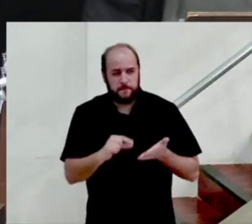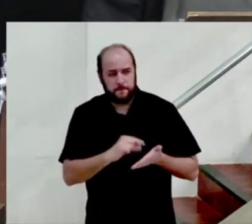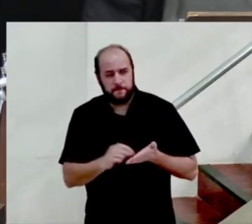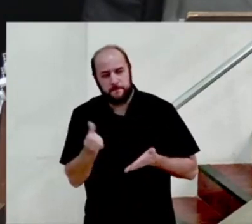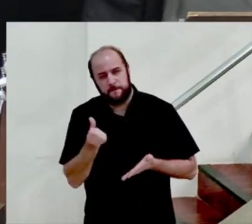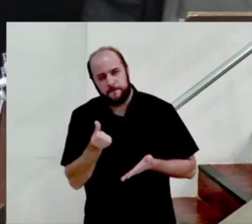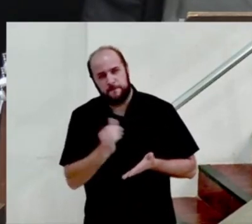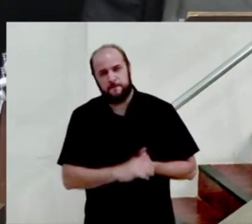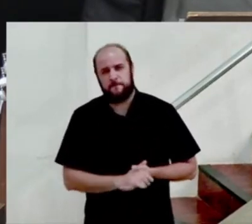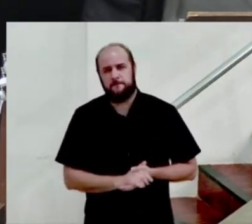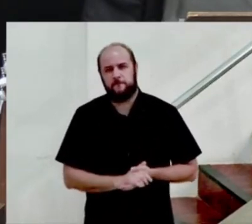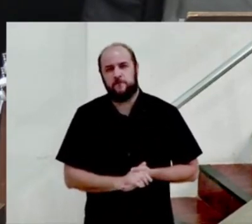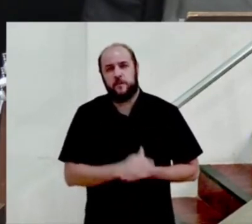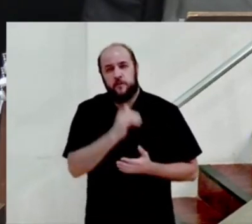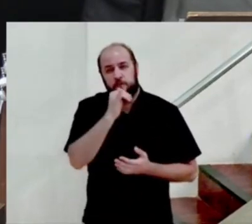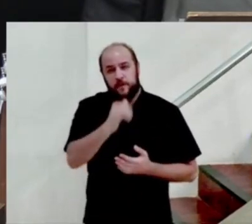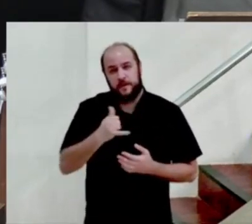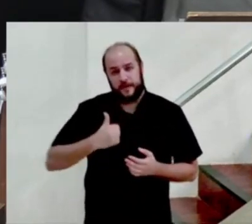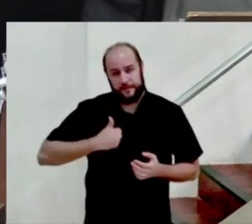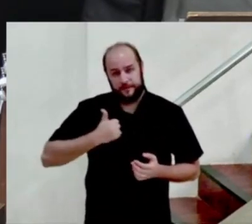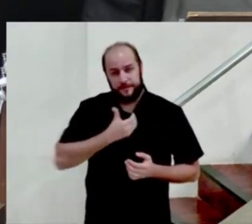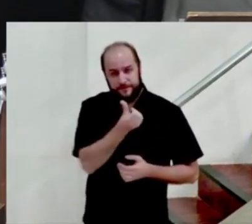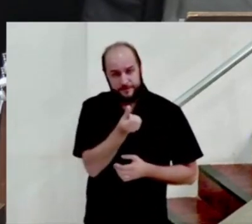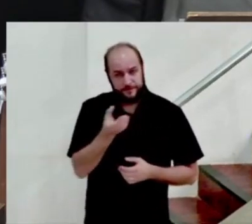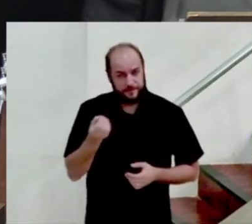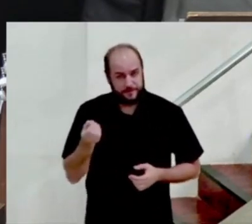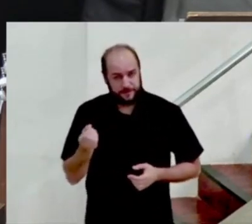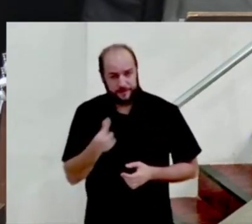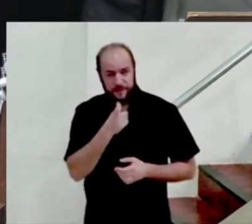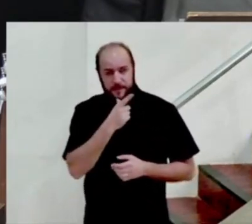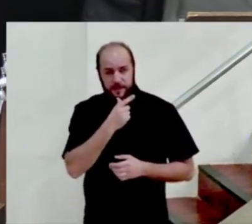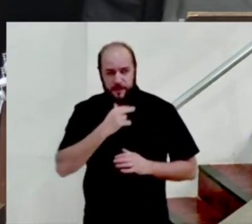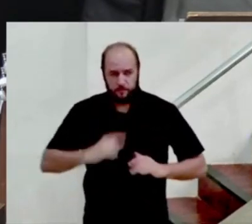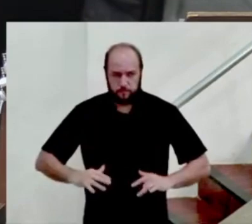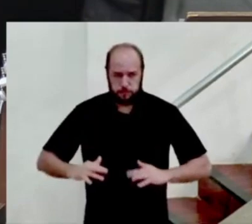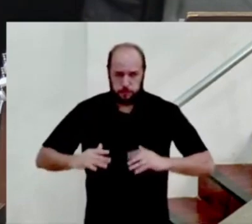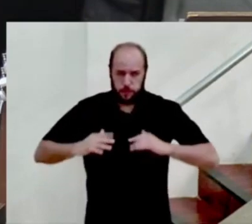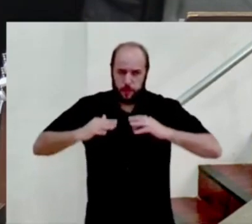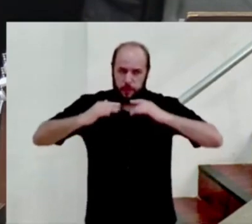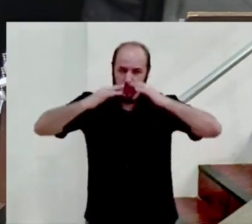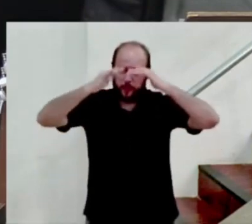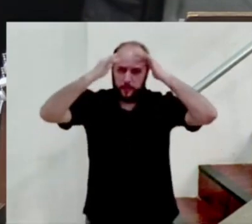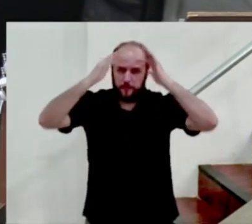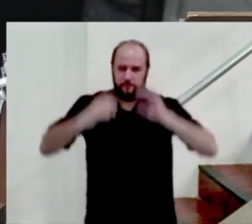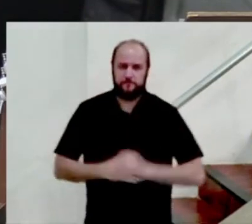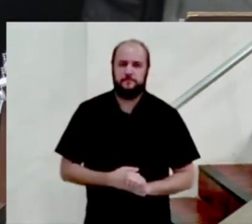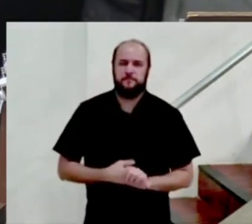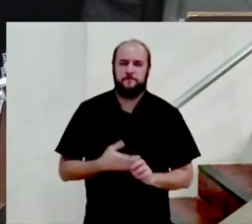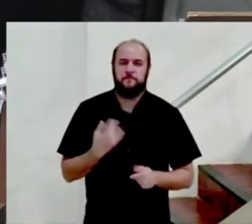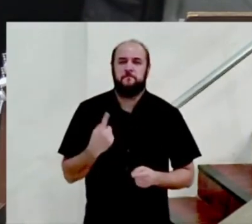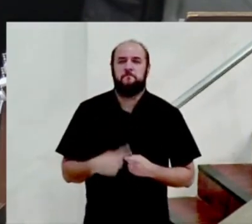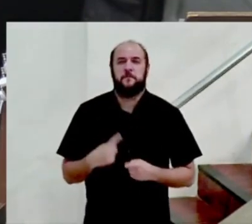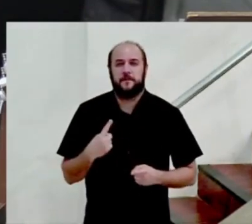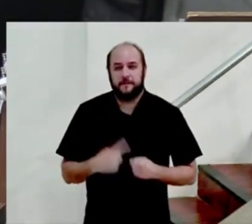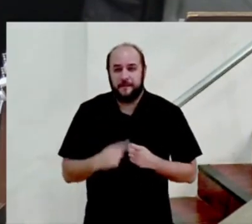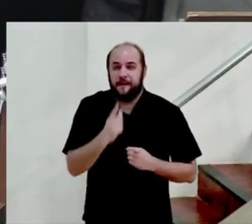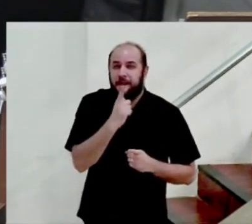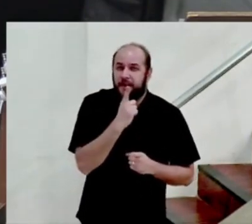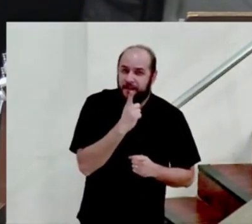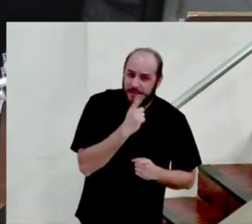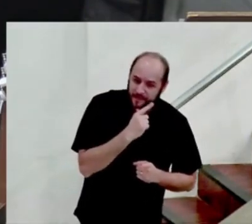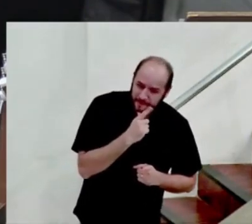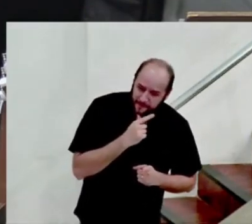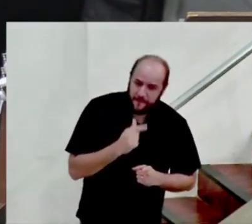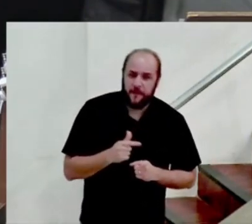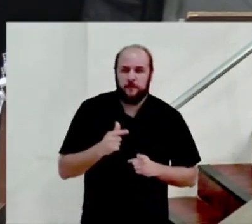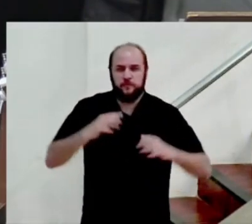tinha Noé 600 anos de idade, quando as águas do dilúvio inundaram a terra. Por causa das águas do dilúvio,